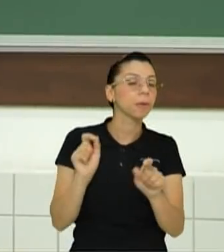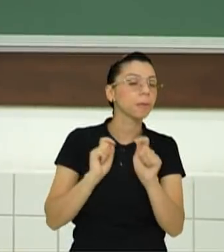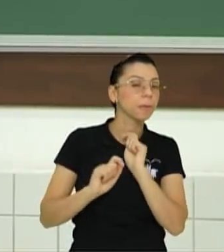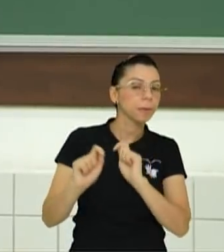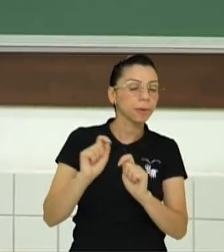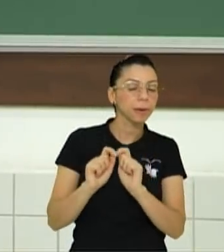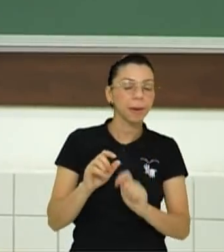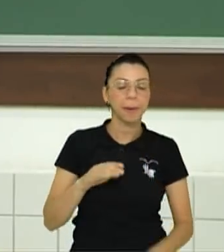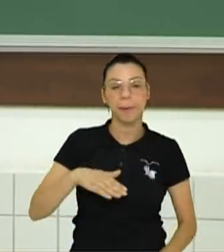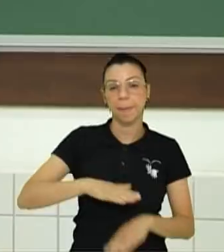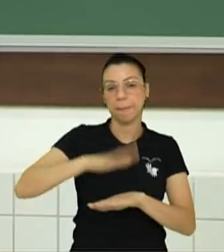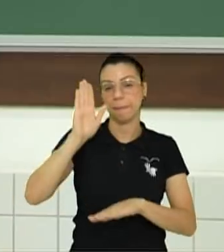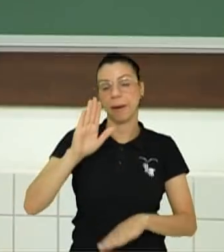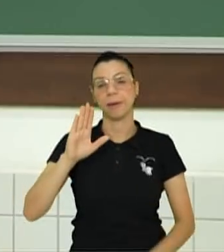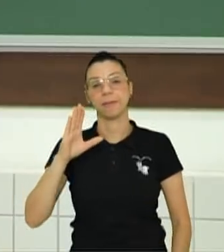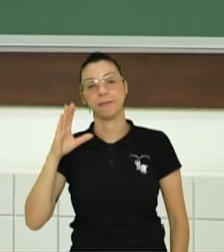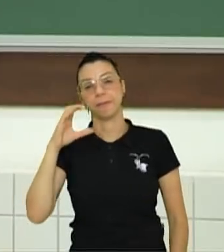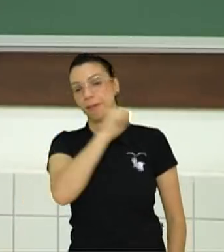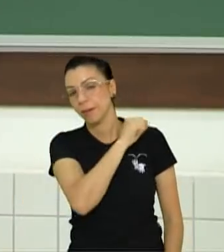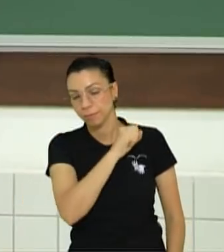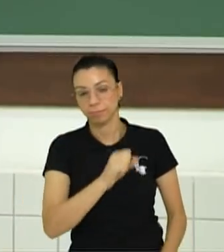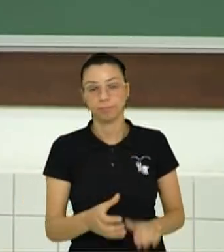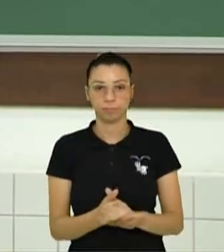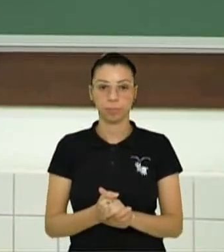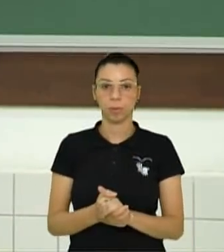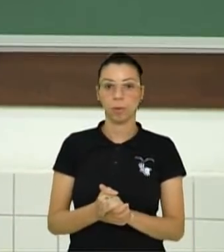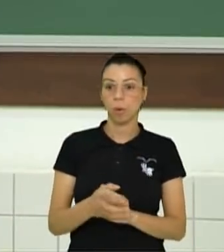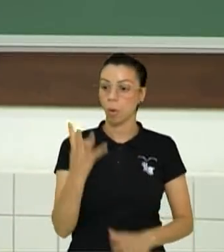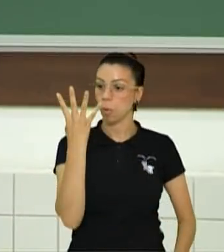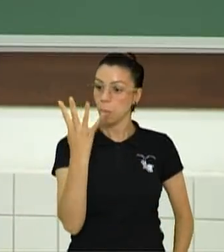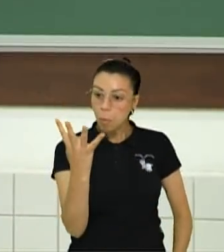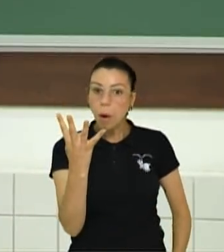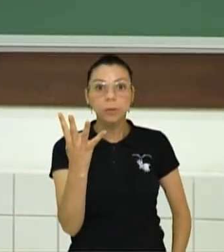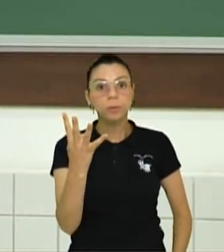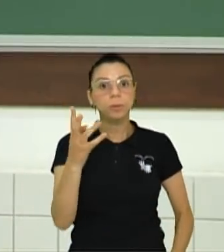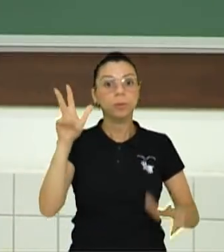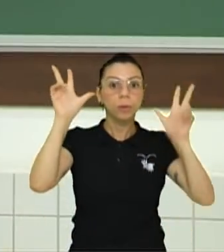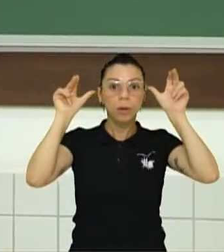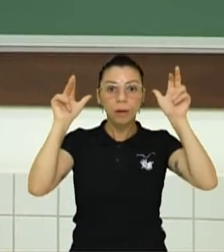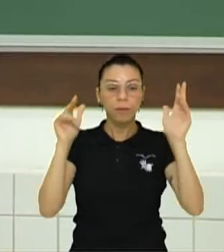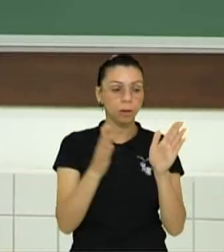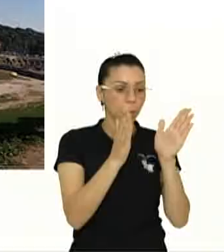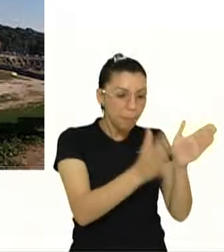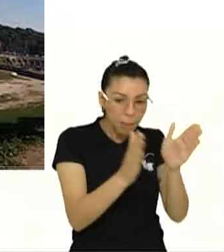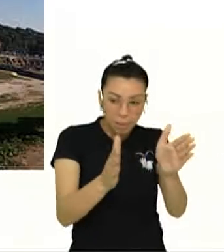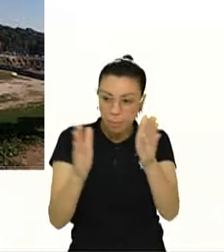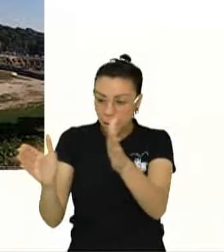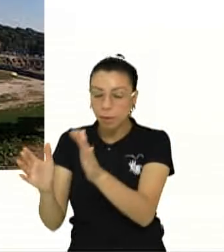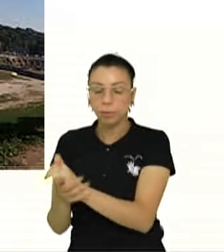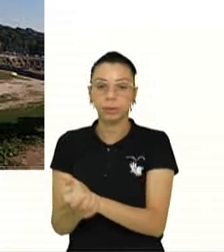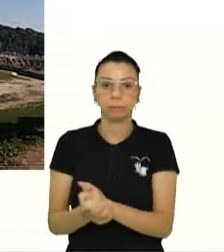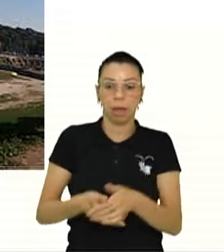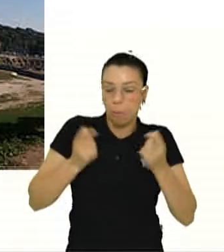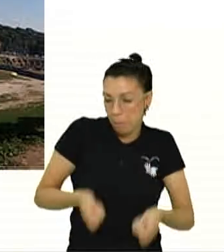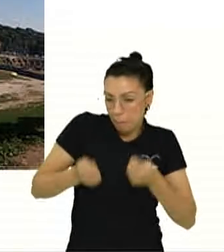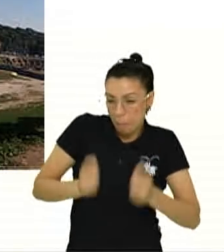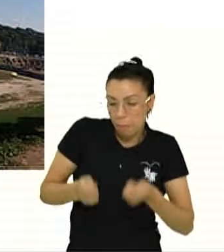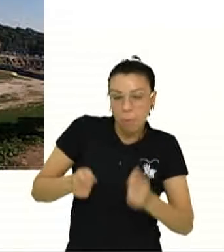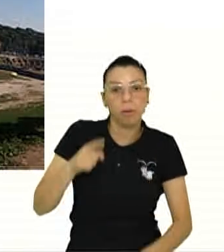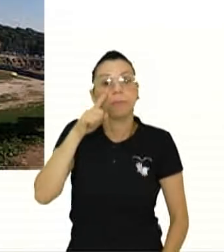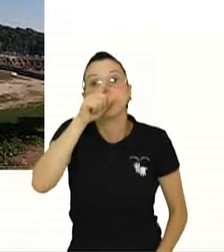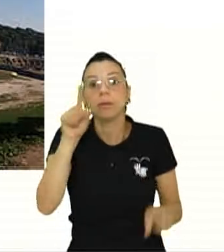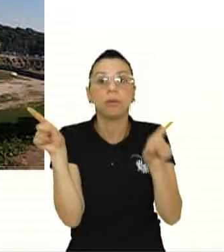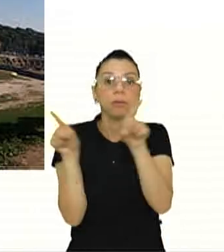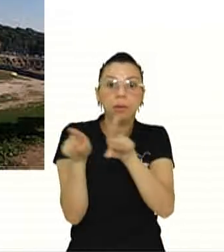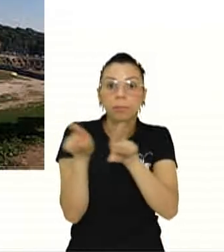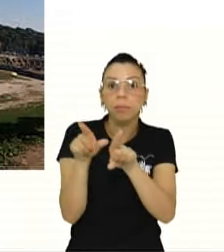mais veloz, com 4 cavalos, chamado de quadrigas. Aí pensa a velocidade. E o perigo, que se essas corridas